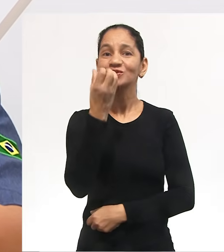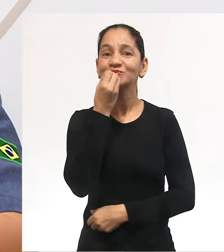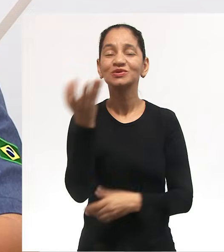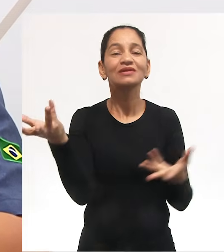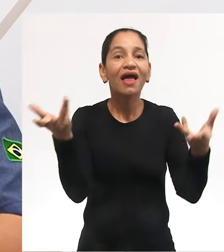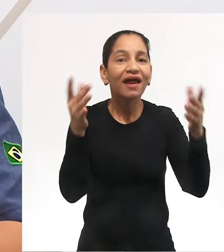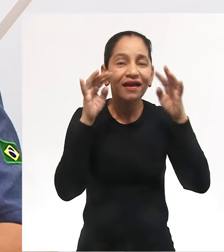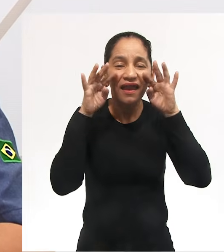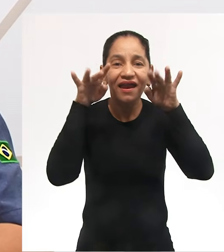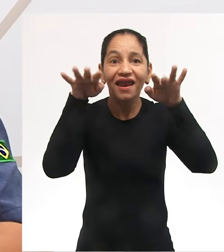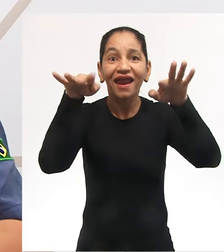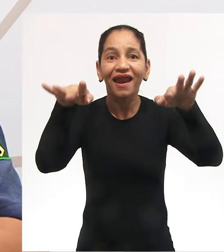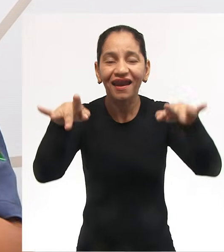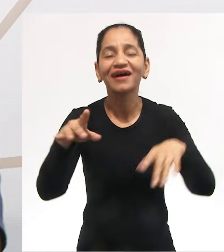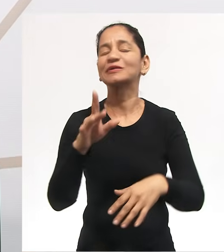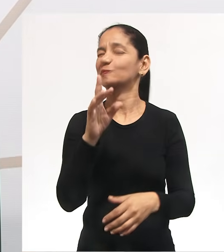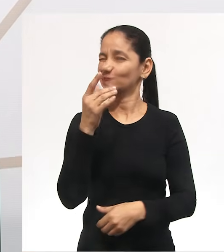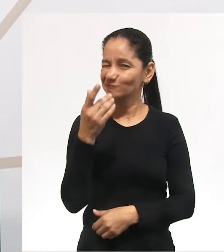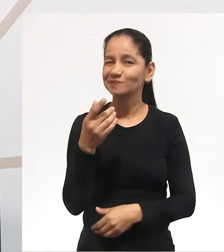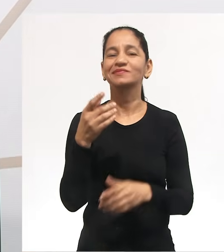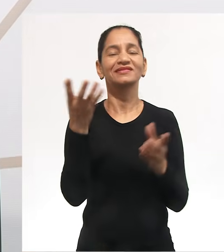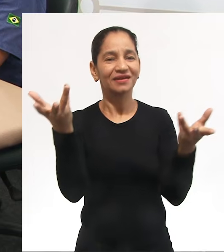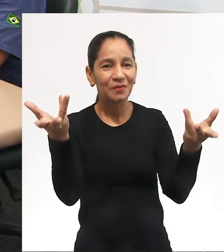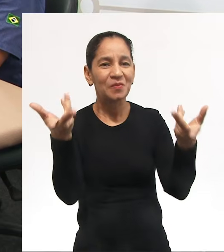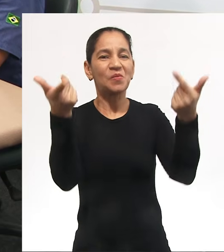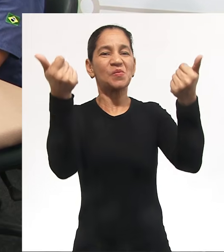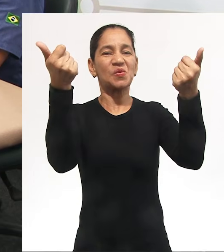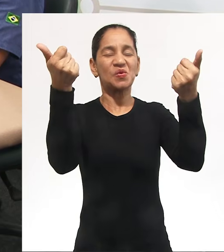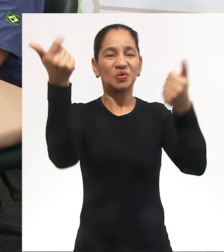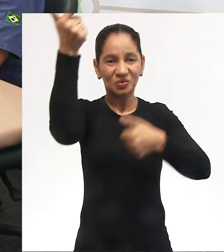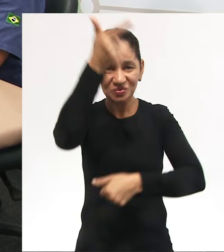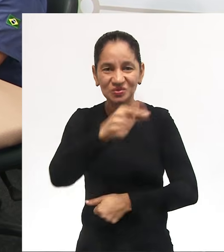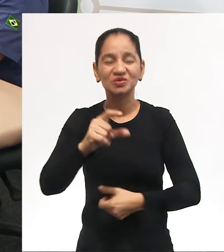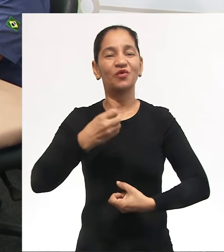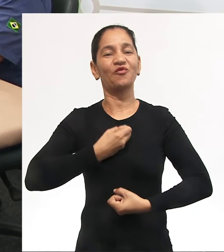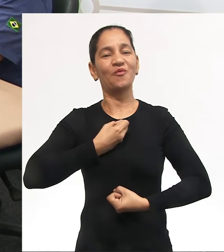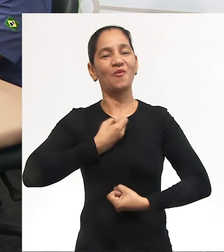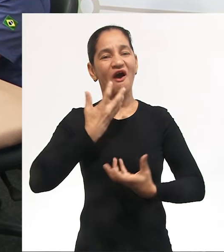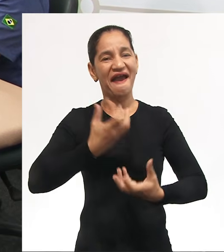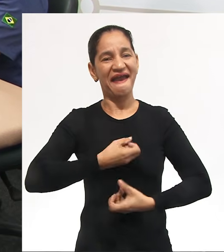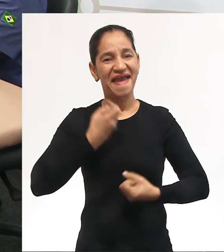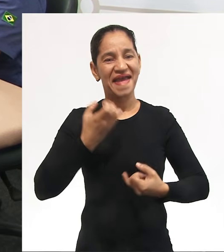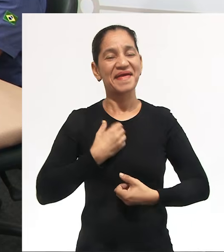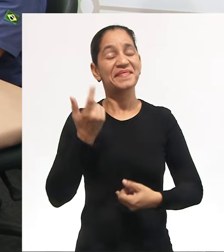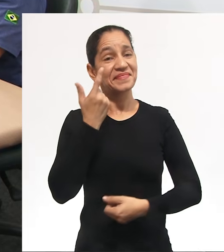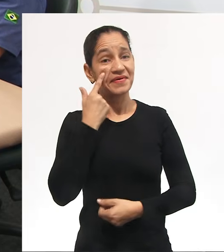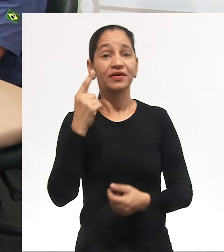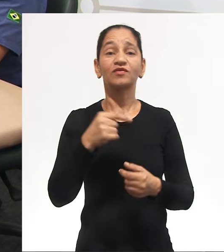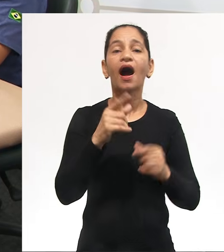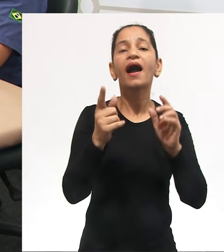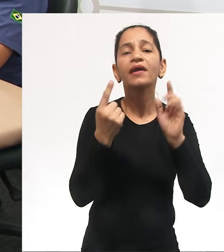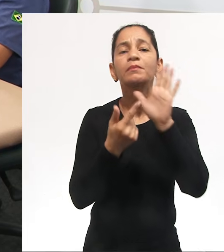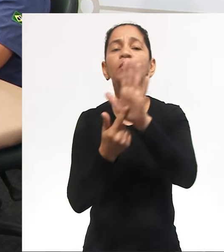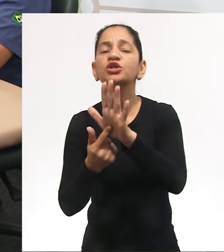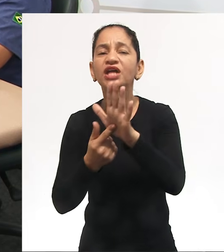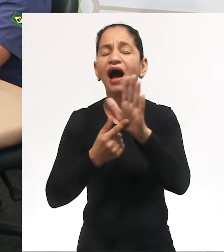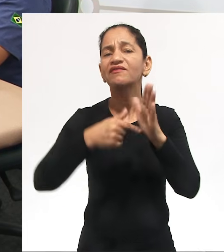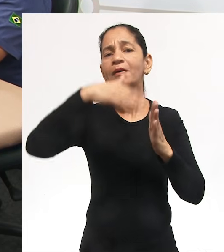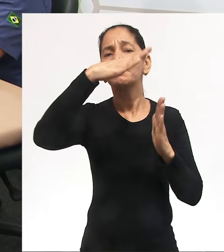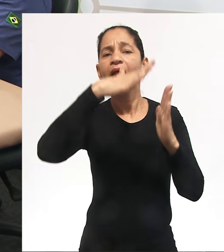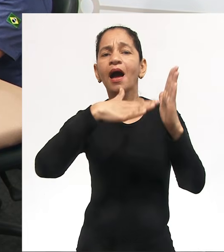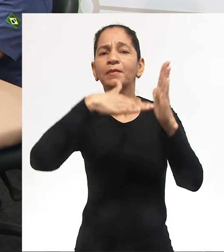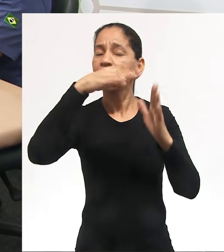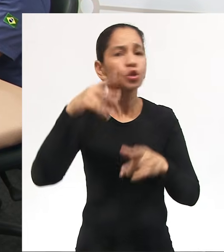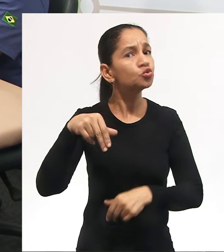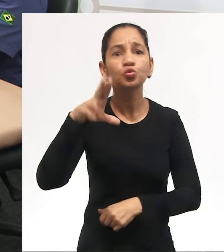a se interessar. Então tem criança que aí nesse primeiro Ela promoveu o encantamento, Sim. né, Samuel? lógico. Rubem Alves, Aí novamente, aqui na nossa a história.